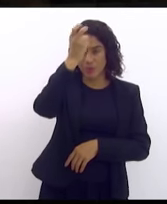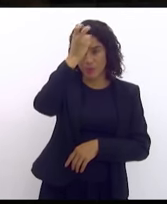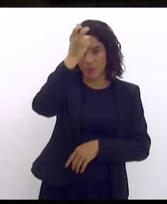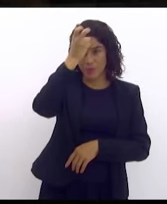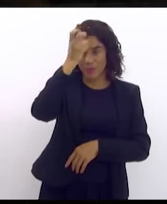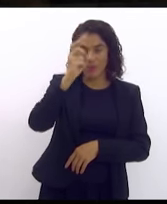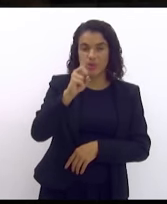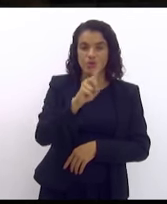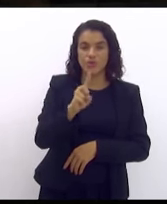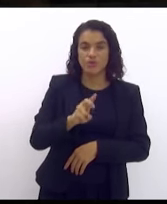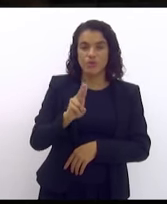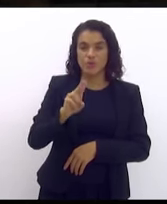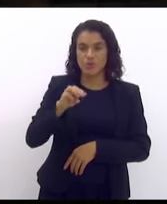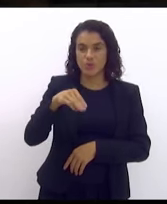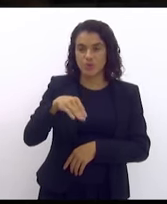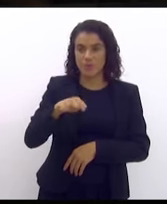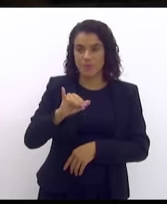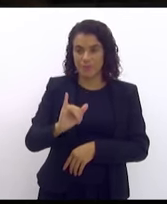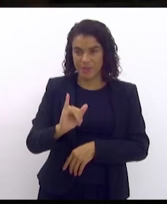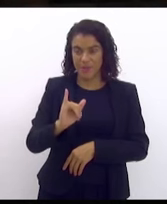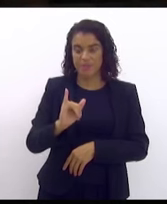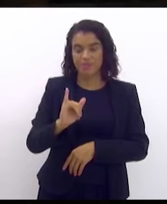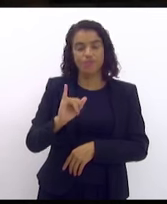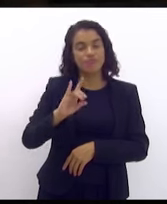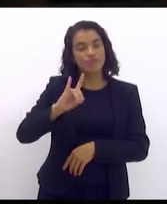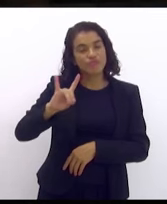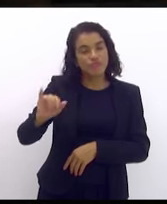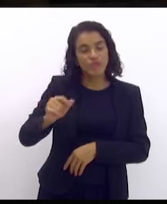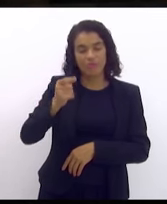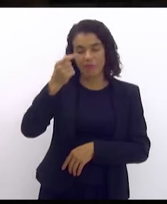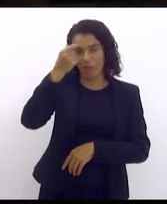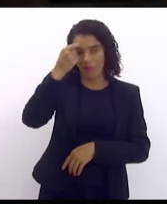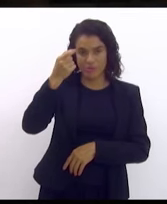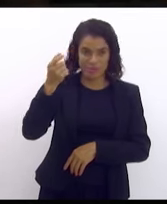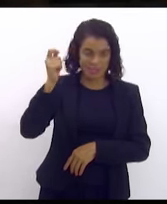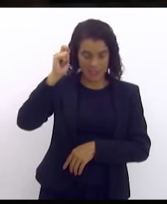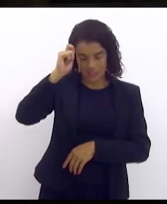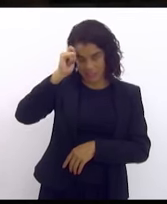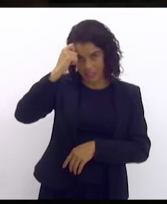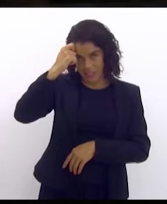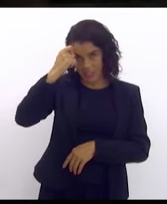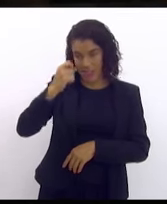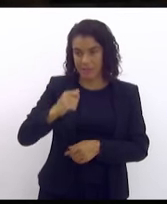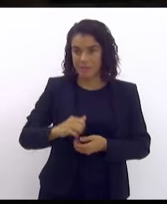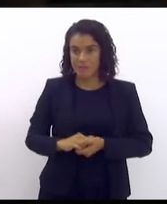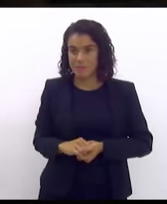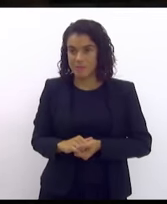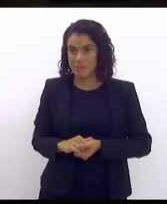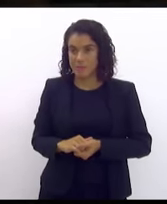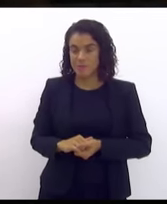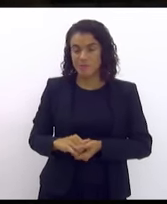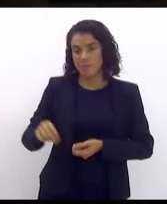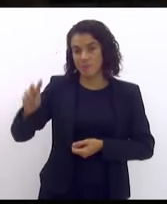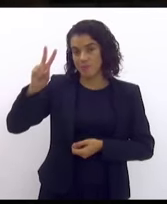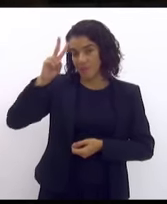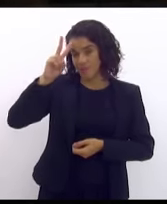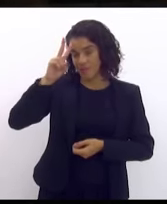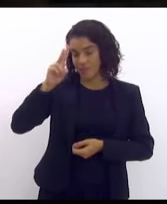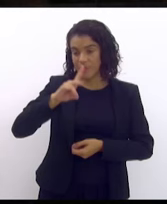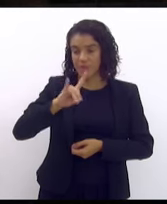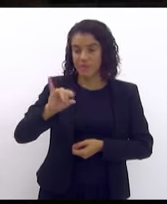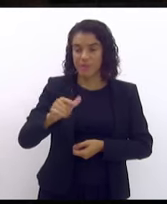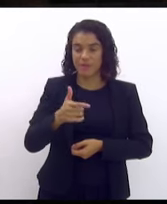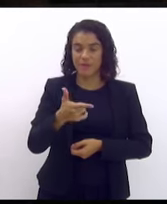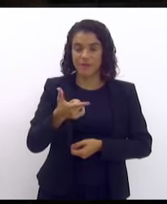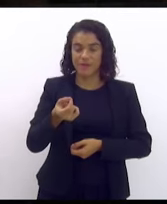dia que se comemora a consciência negra segunda-feira dia